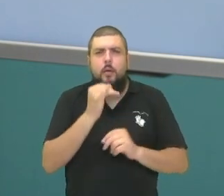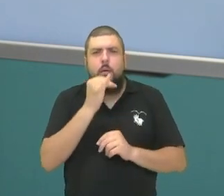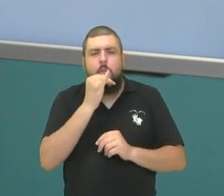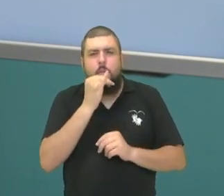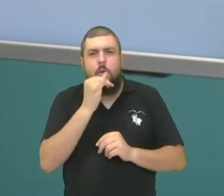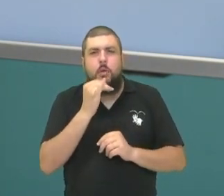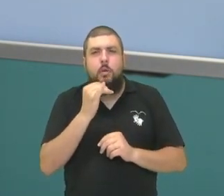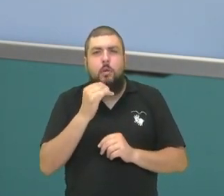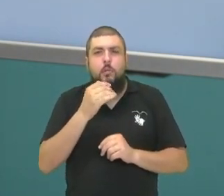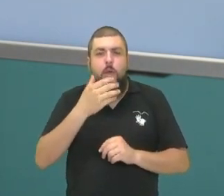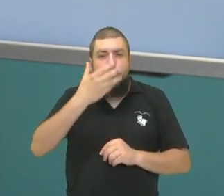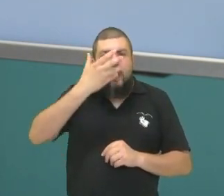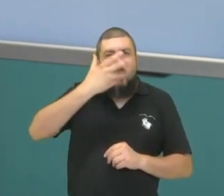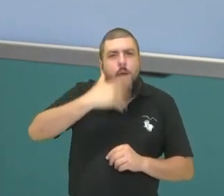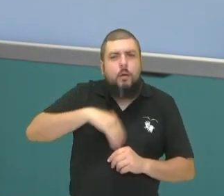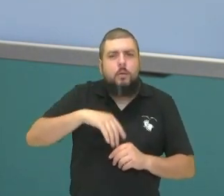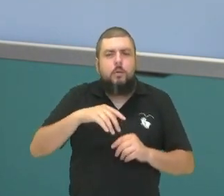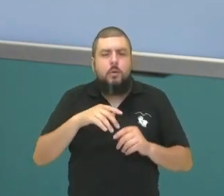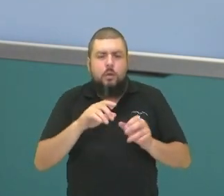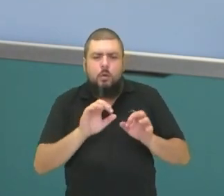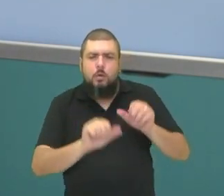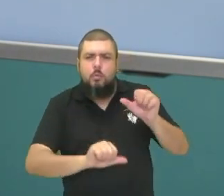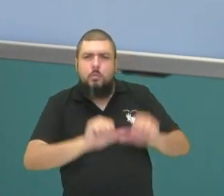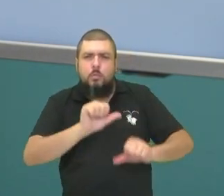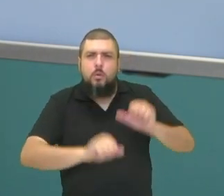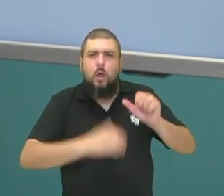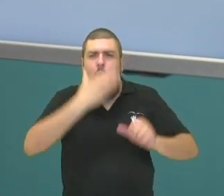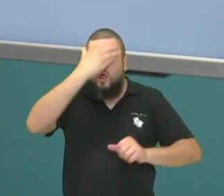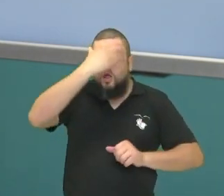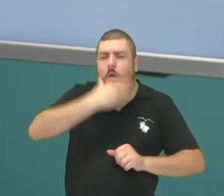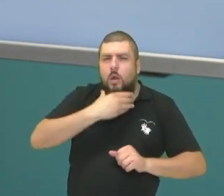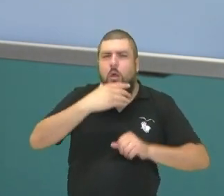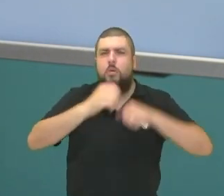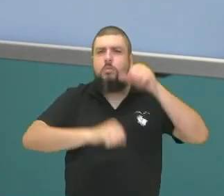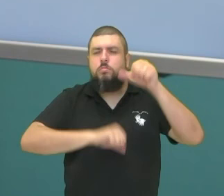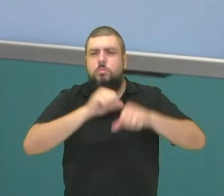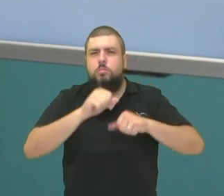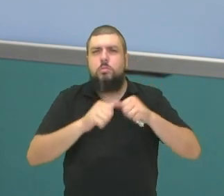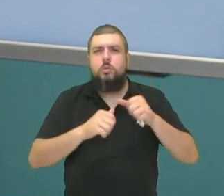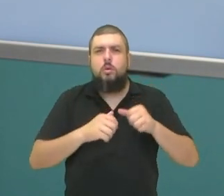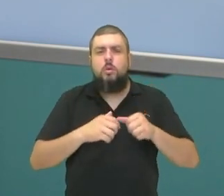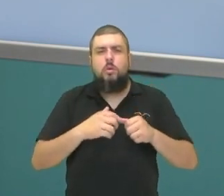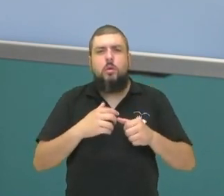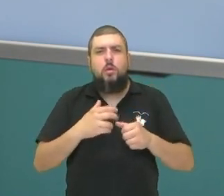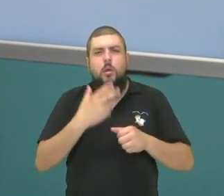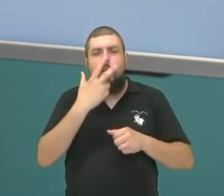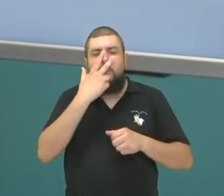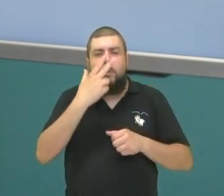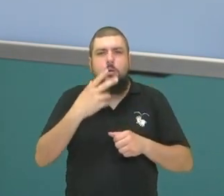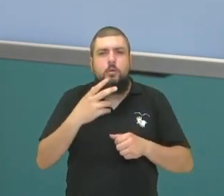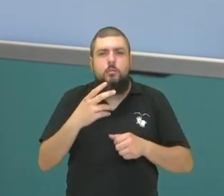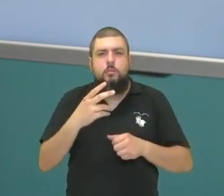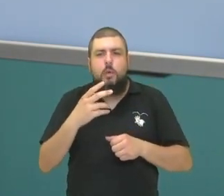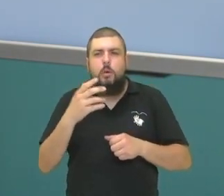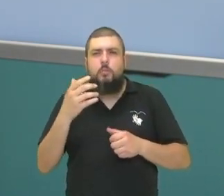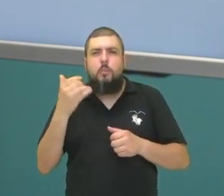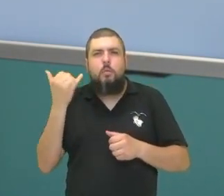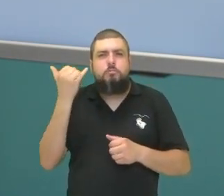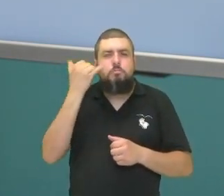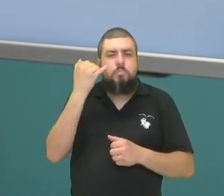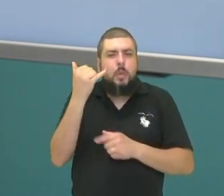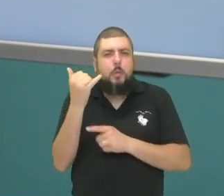na criança tenha sido manipulado e aí dá esse efeito de botox, de